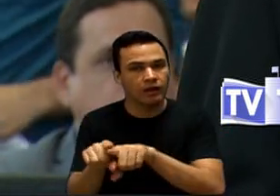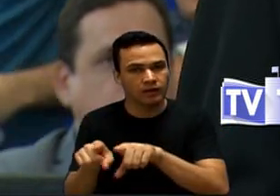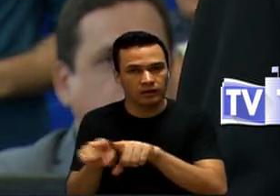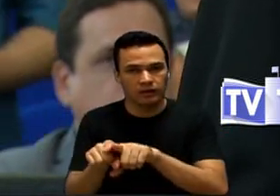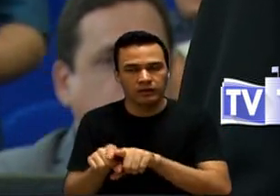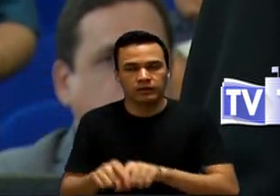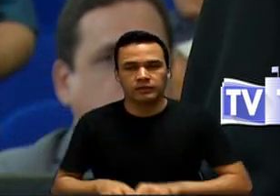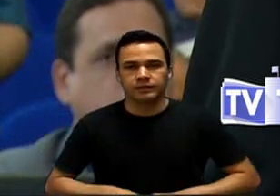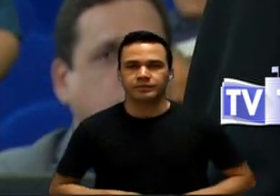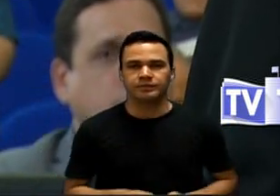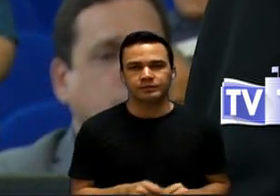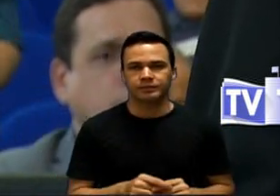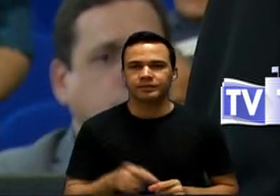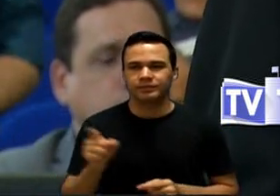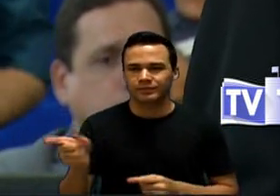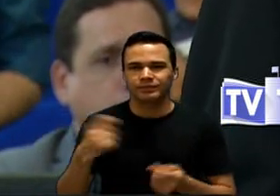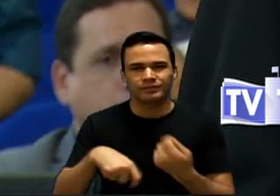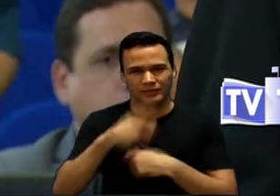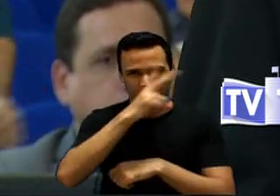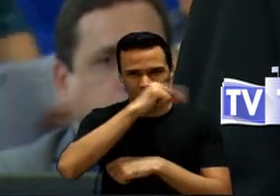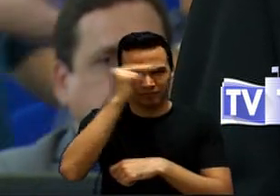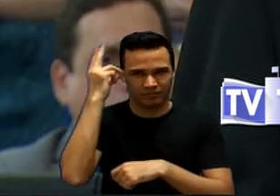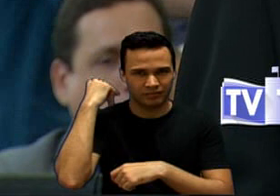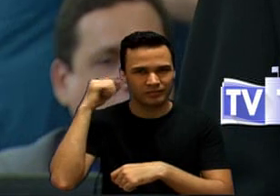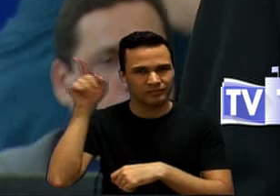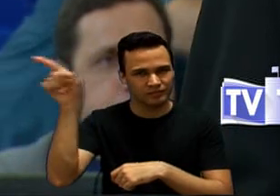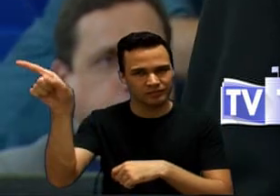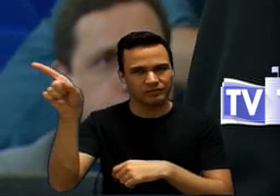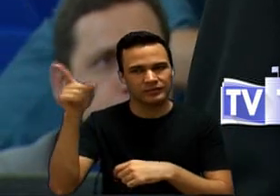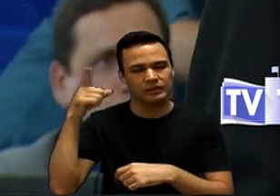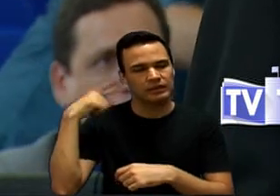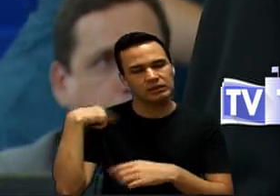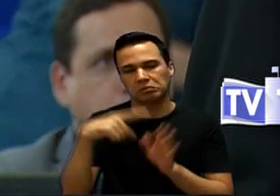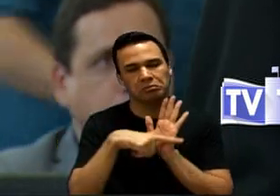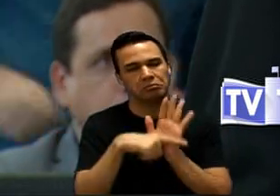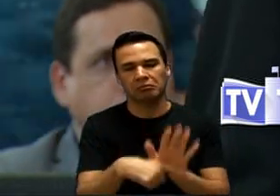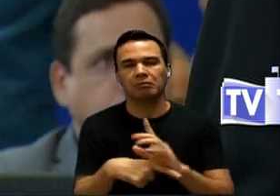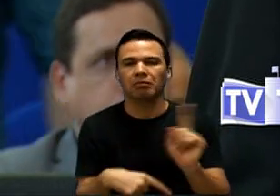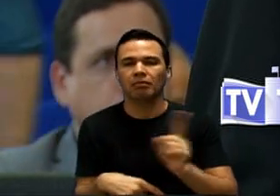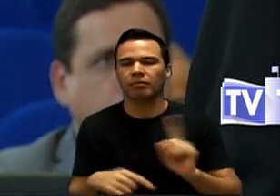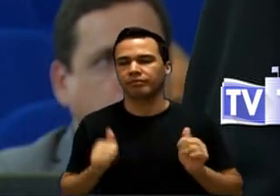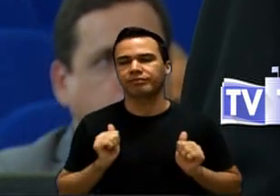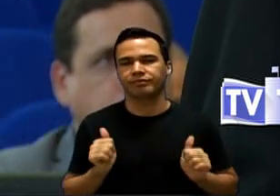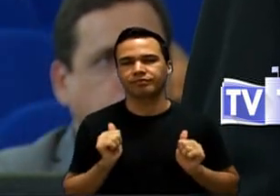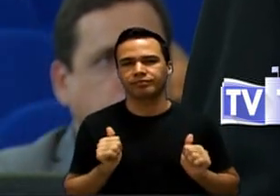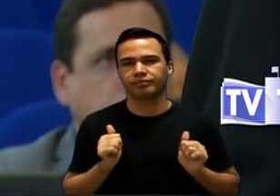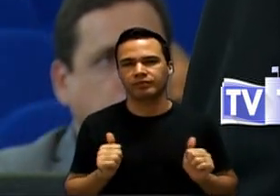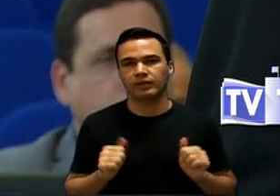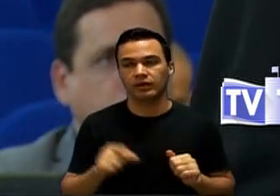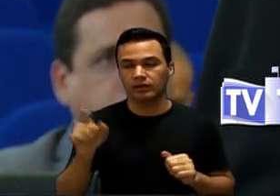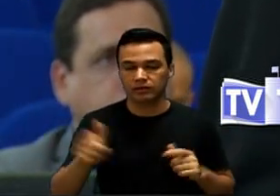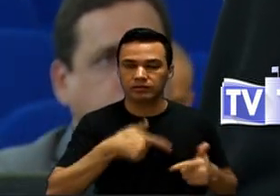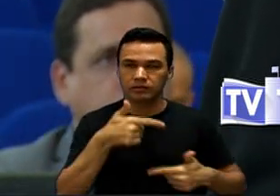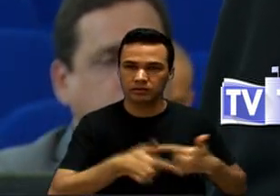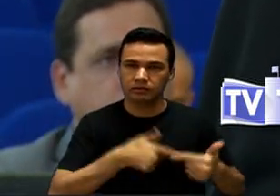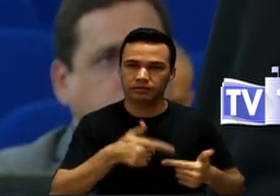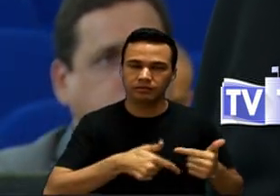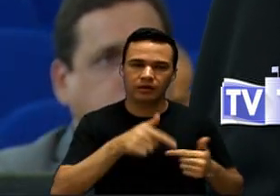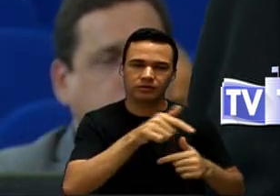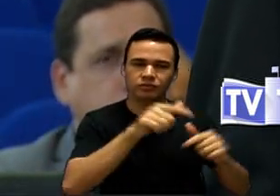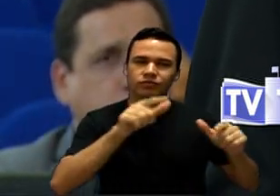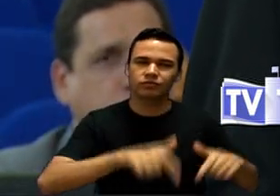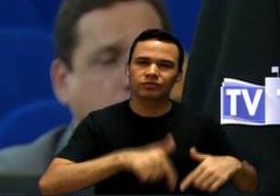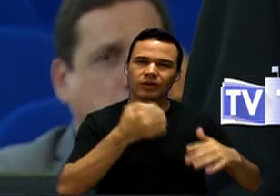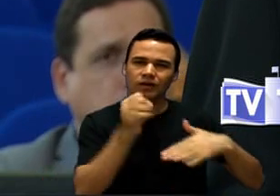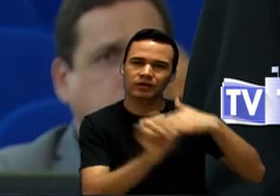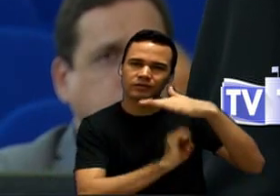que essa administração tem deixado muito a desejar com relação à prestação de serviço lá na zona industrial,